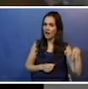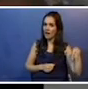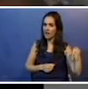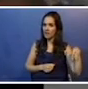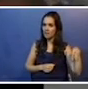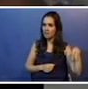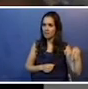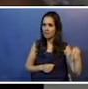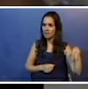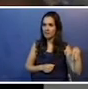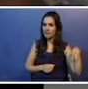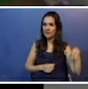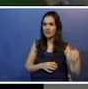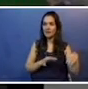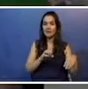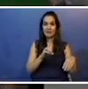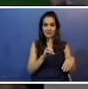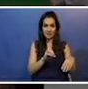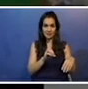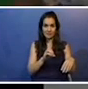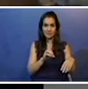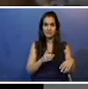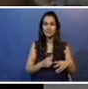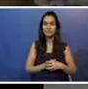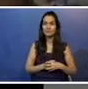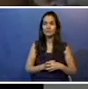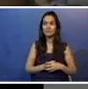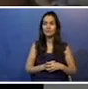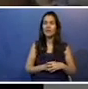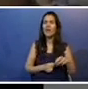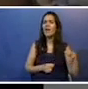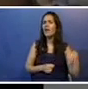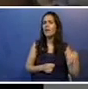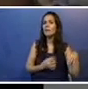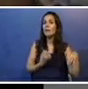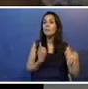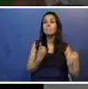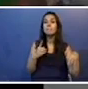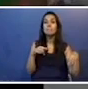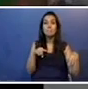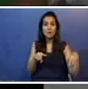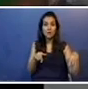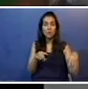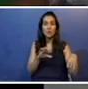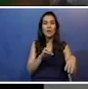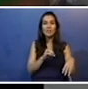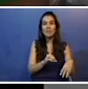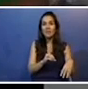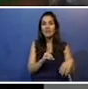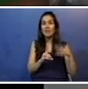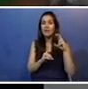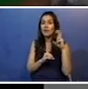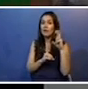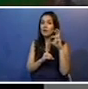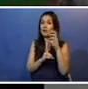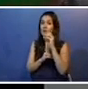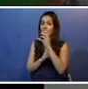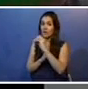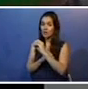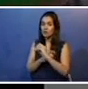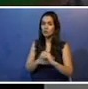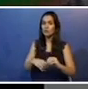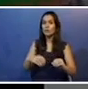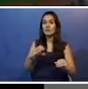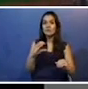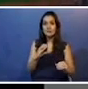de, olha, D vale 500 e o M, 1000. Cada C, 100,